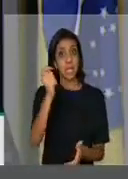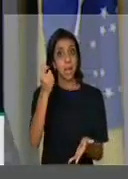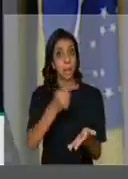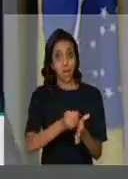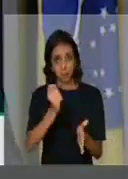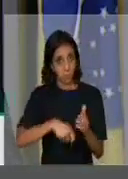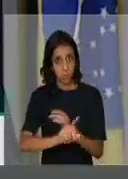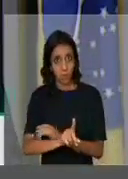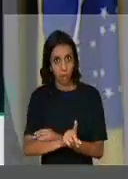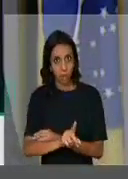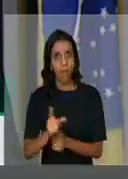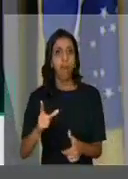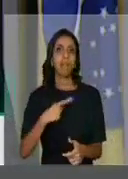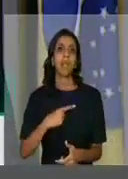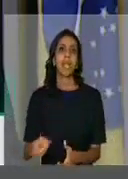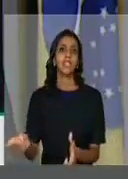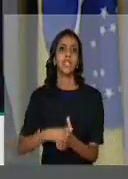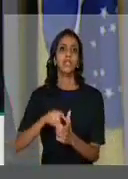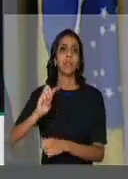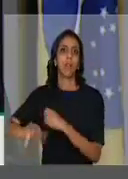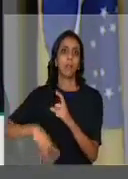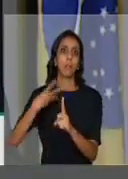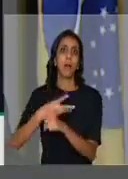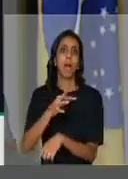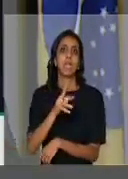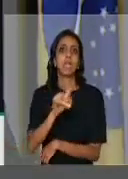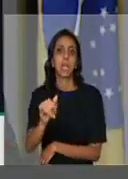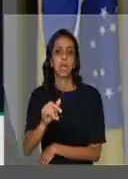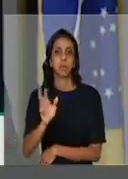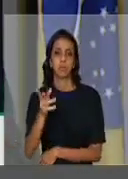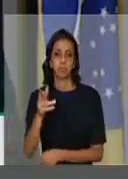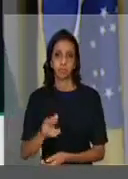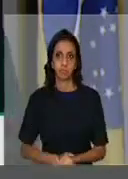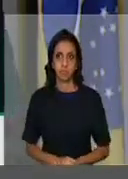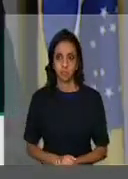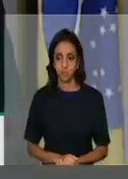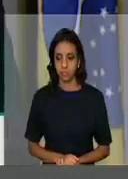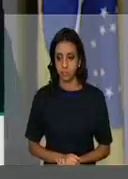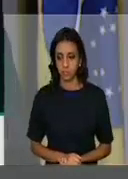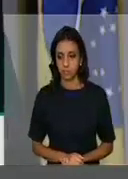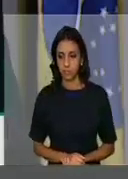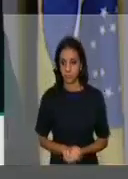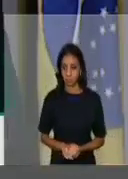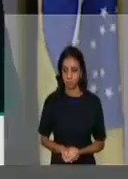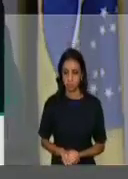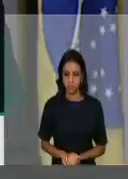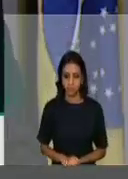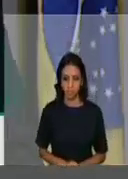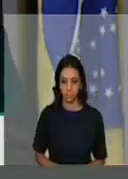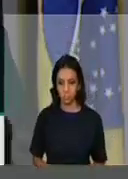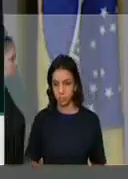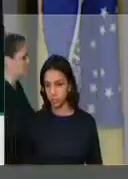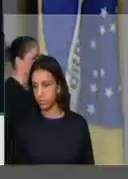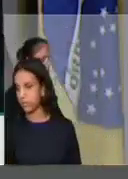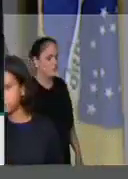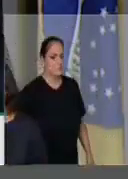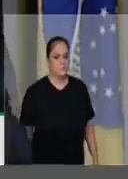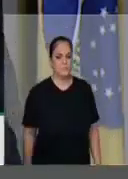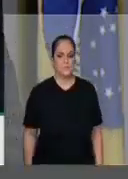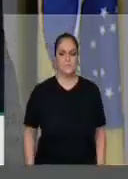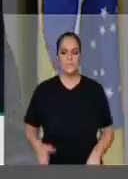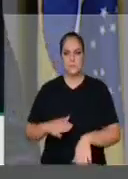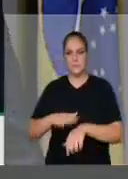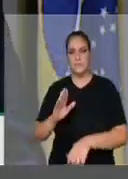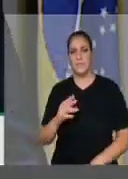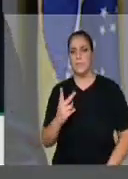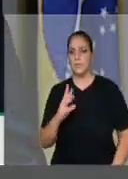ele vira dívida ativa, de 3 trilhões. Segundo o estudo do Centro de Cidadania Fiscal de São Paulo, mais